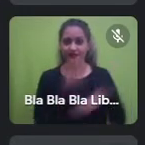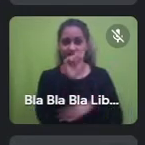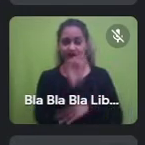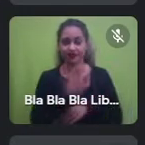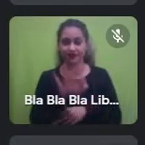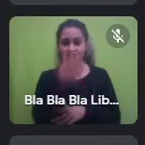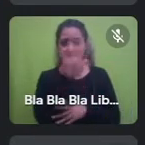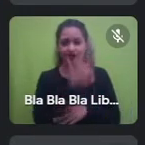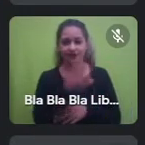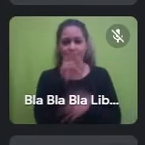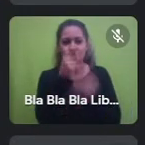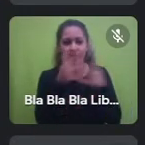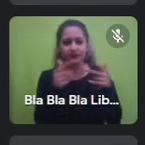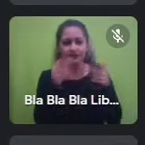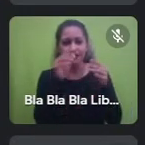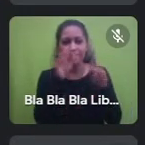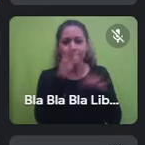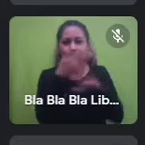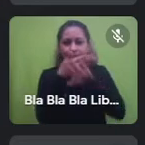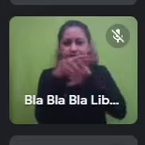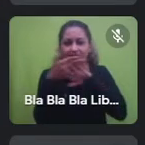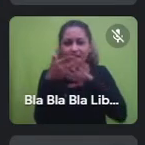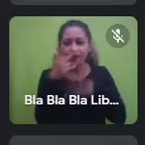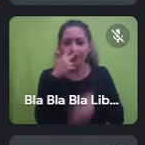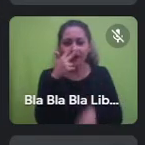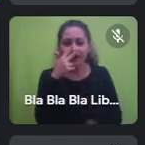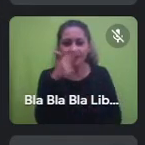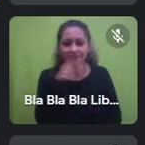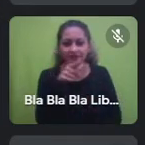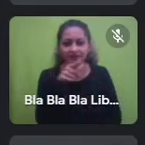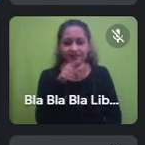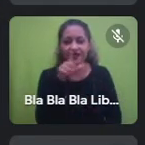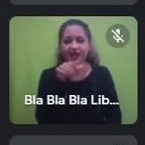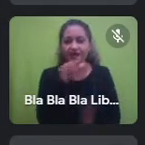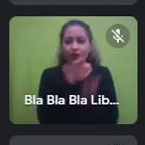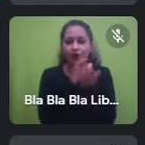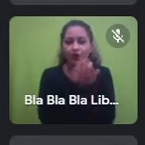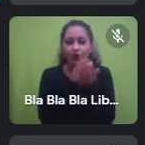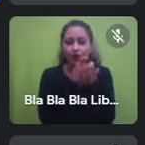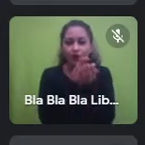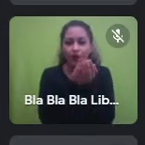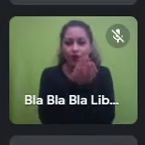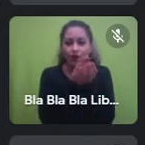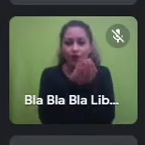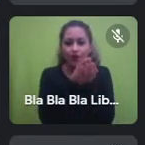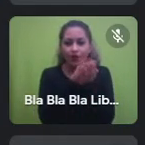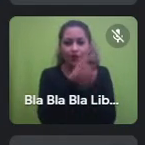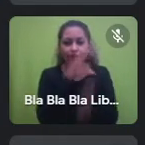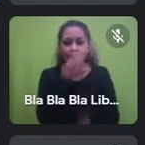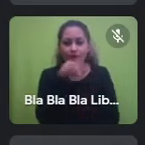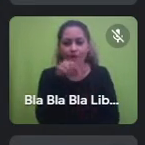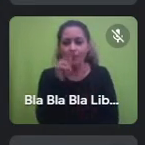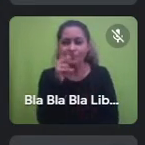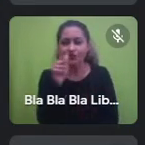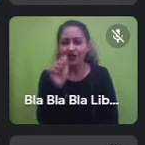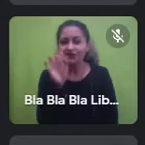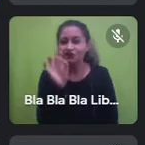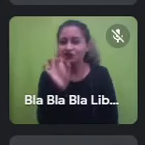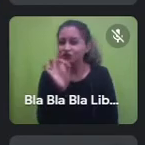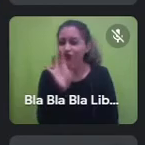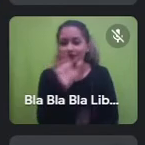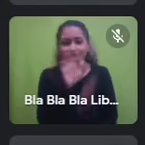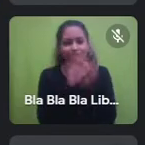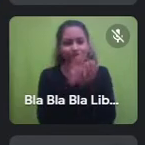umas coisinhas esbranquiçadas. Essas aqui são conchas, viu, gente? Apenas as conchas, né? Porque a